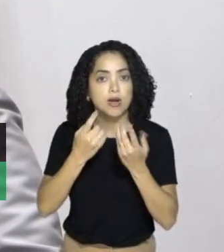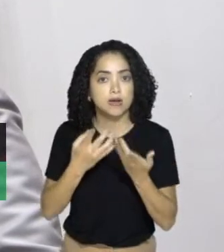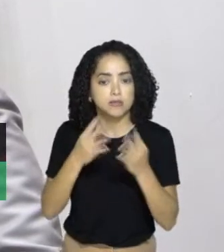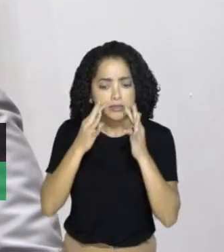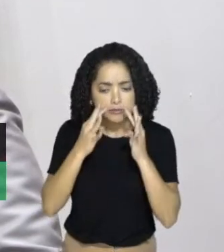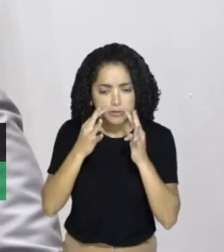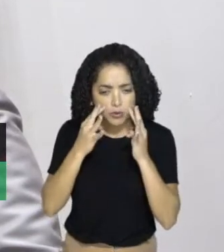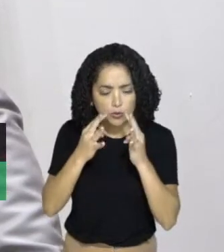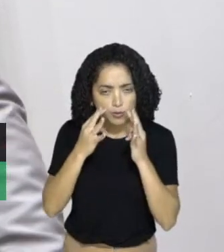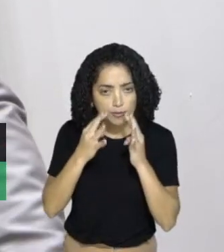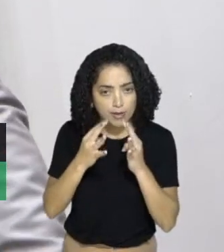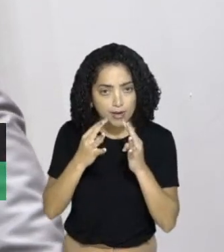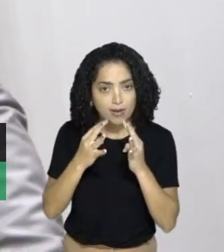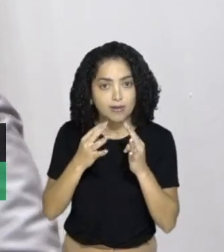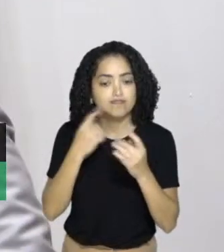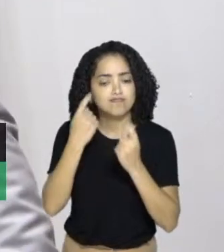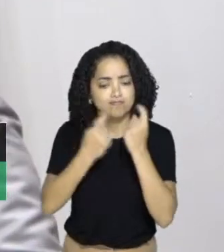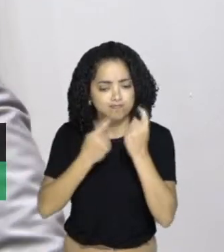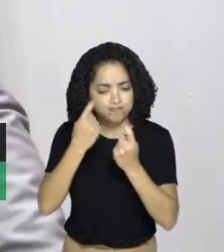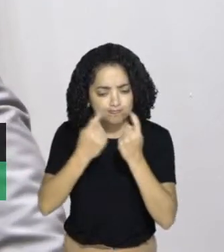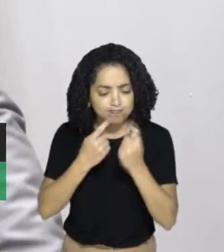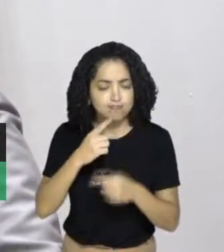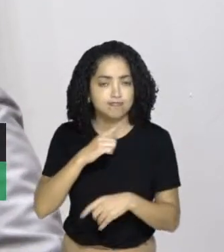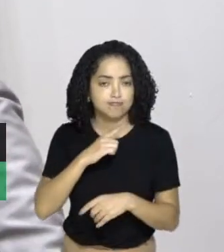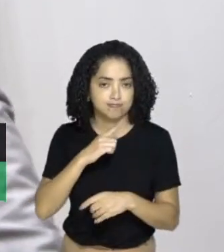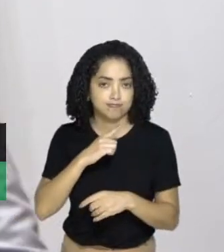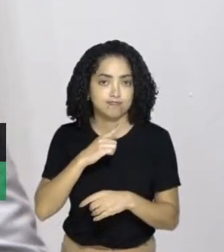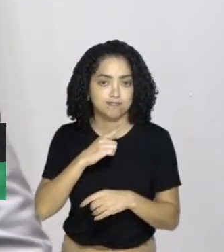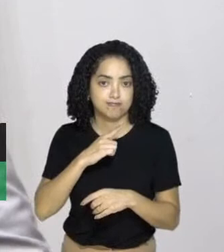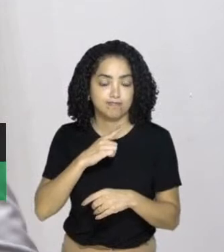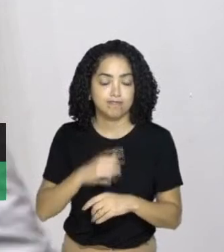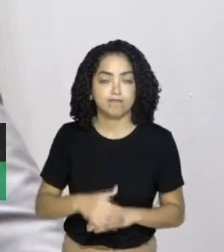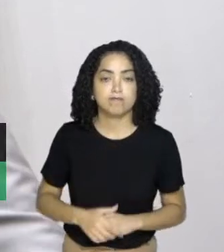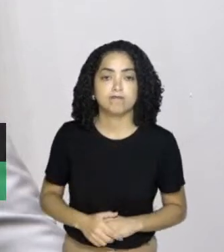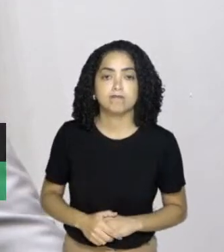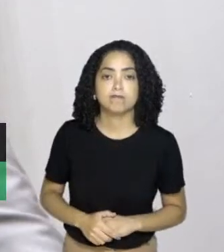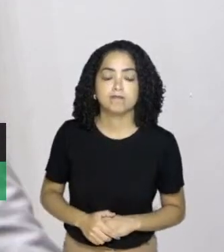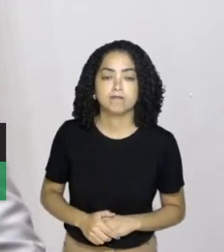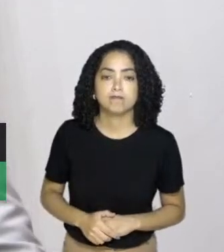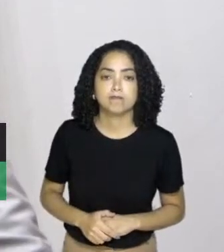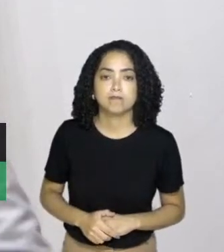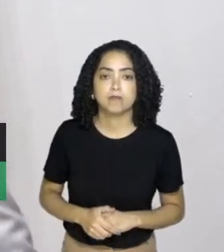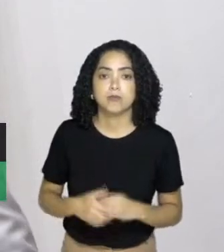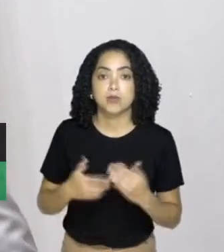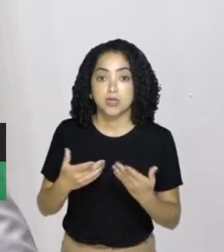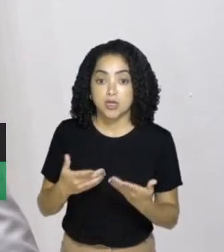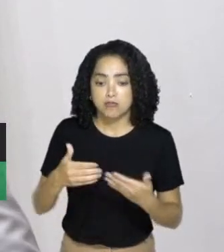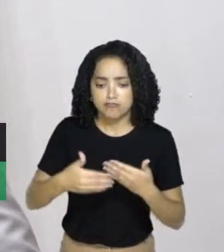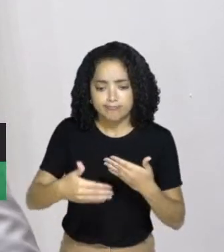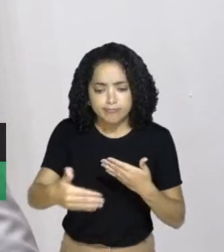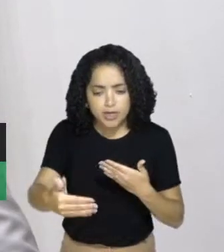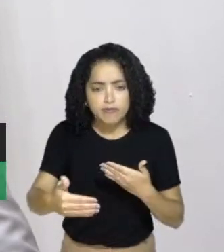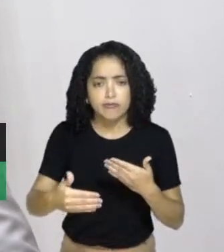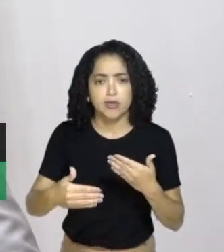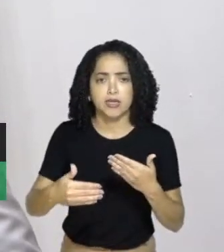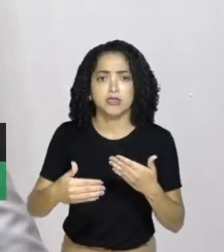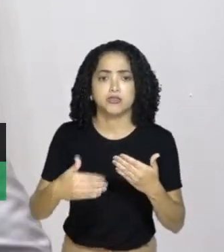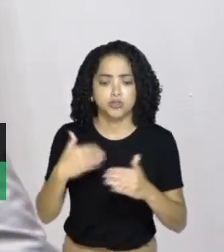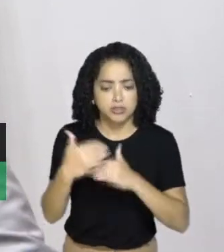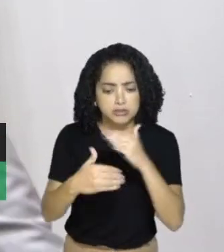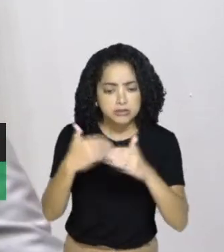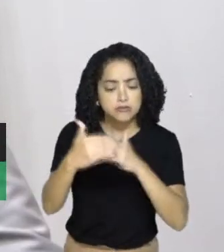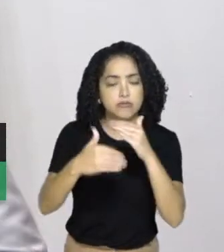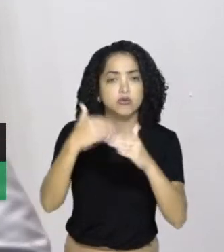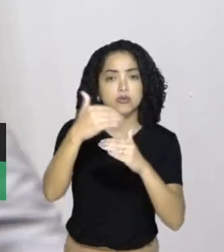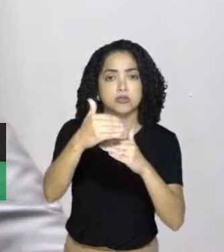verdade com a mulher. Ter preocupação, abrir linha de crédito para a mulher poder abrir o negócio dela, ir para frente, prosperar. O